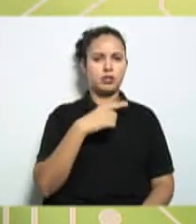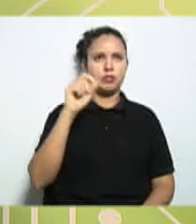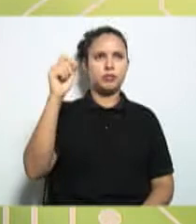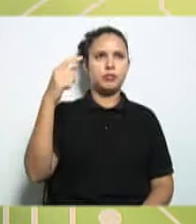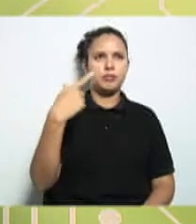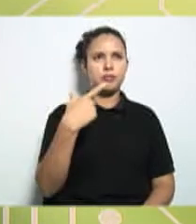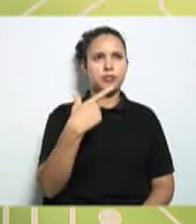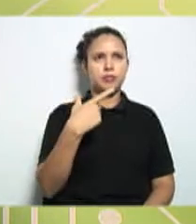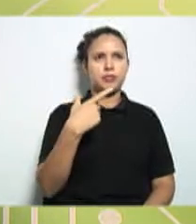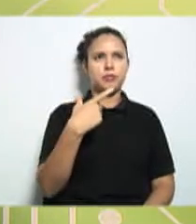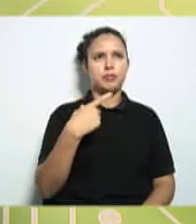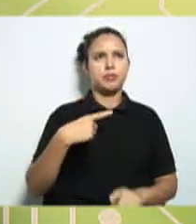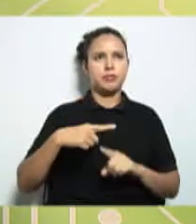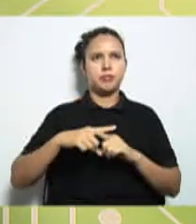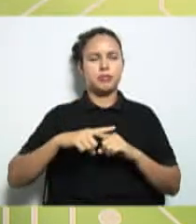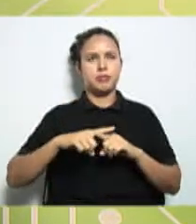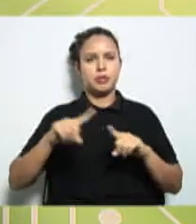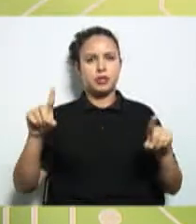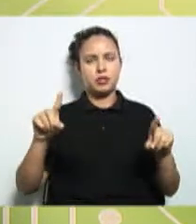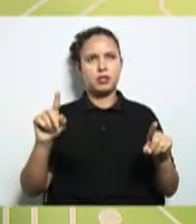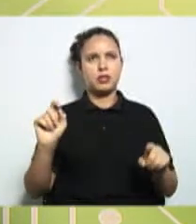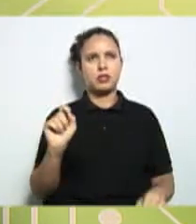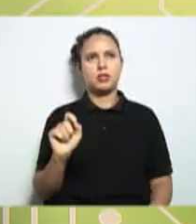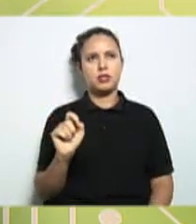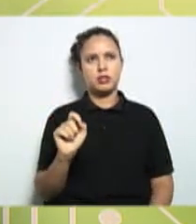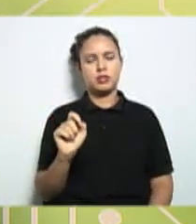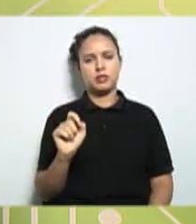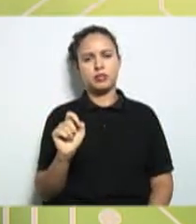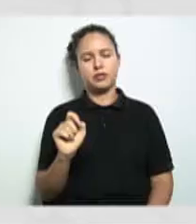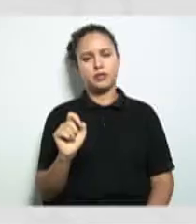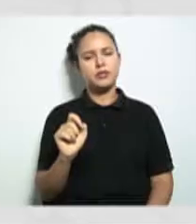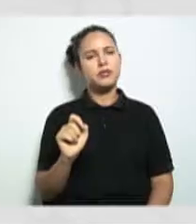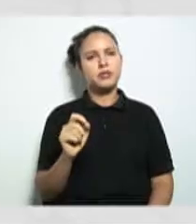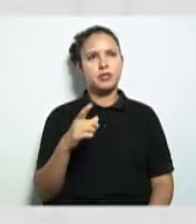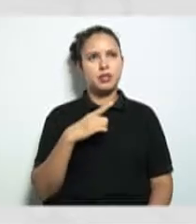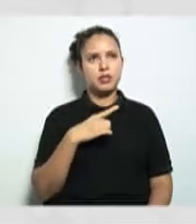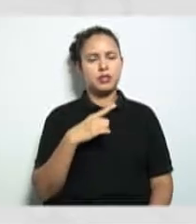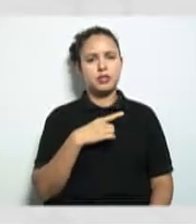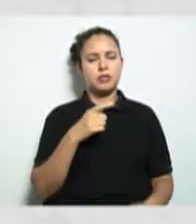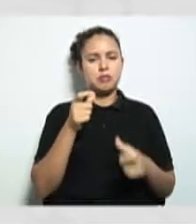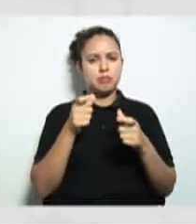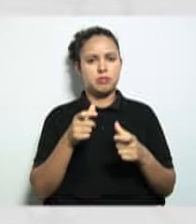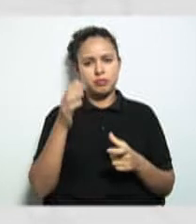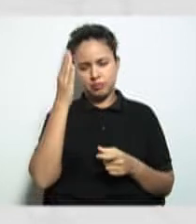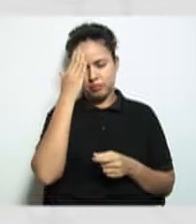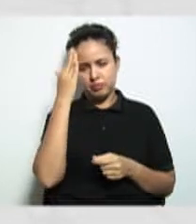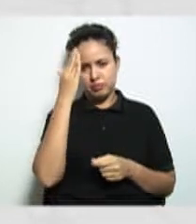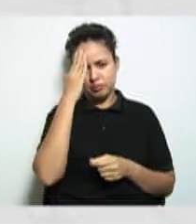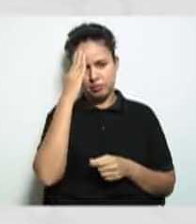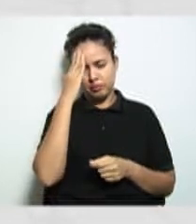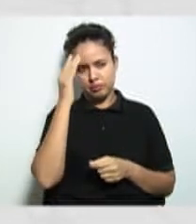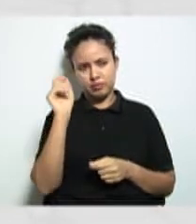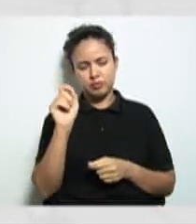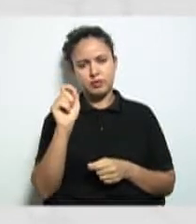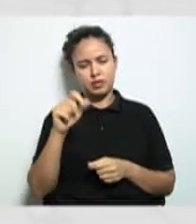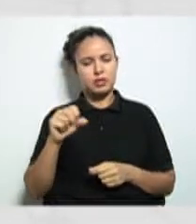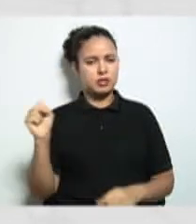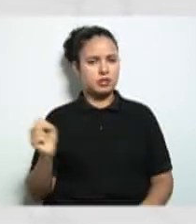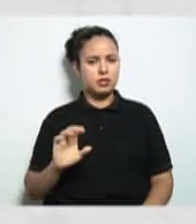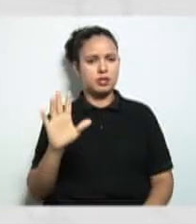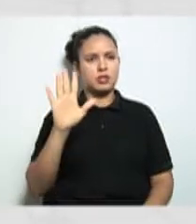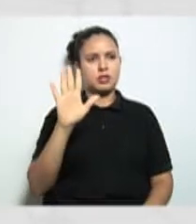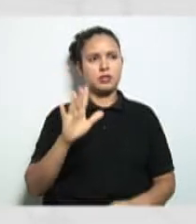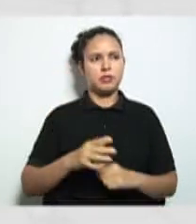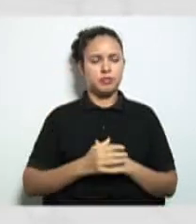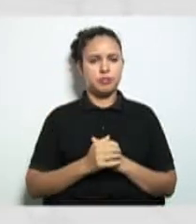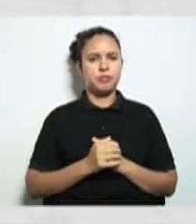né? Mas, até onde se sabe, é um empreendimento bem caro. Bem caro.